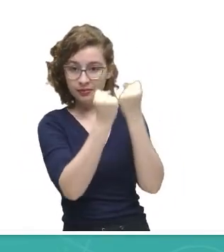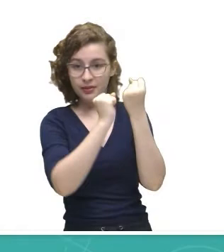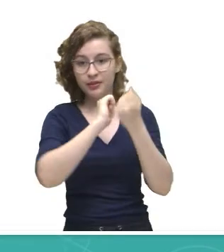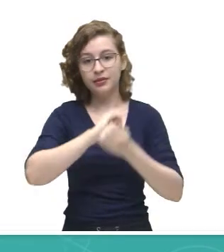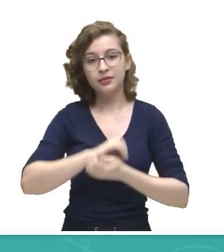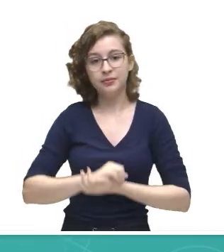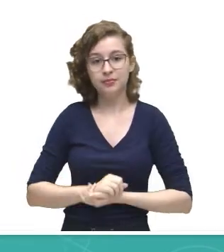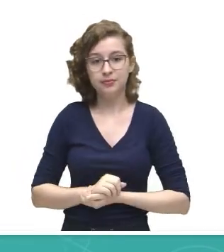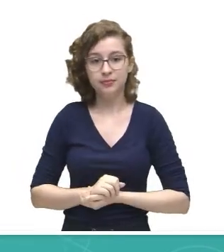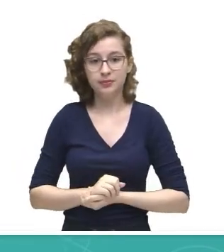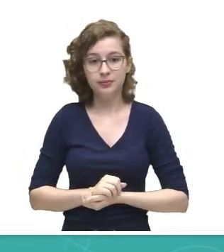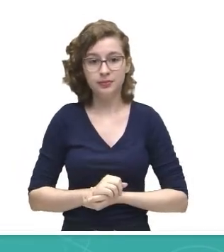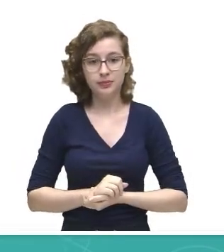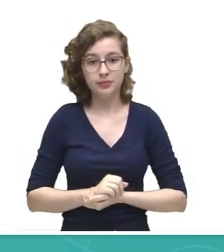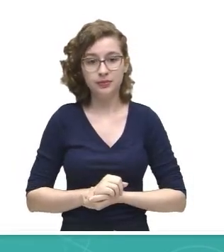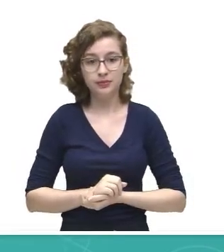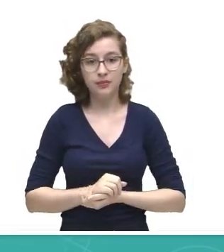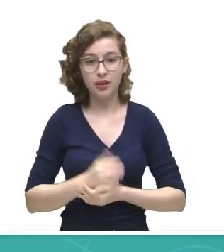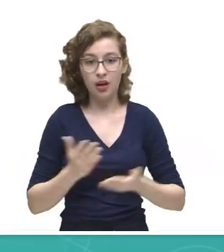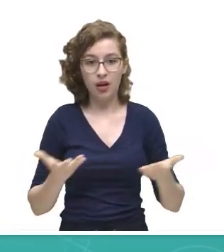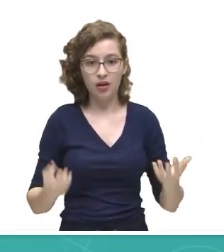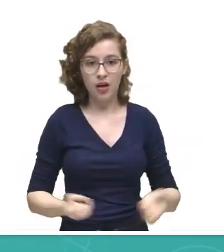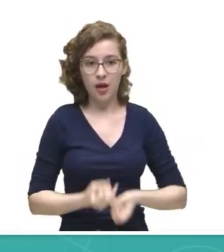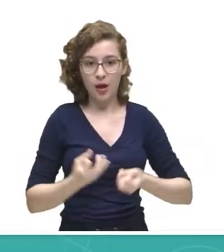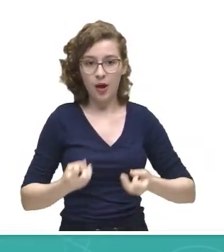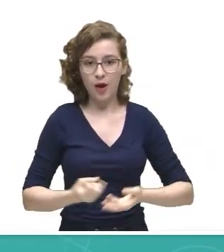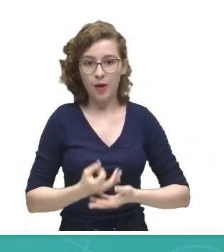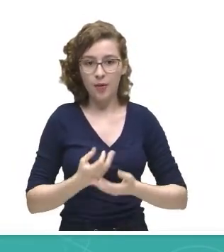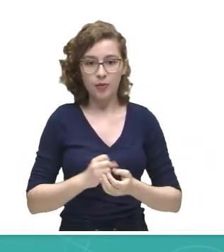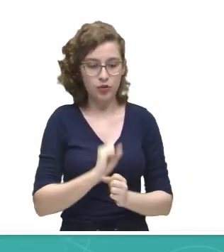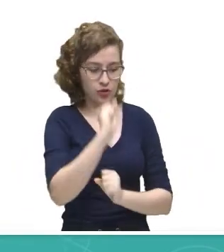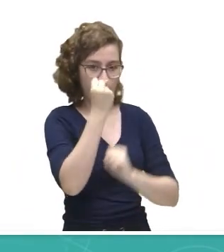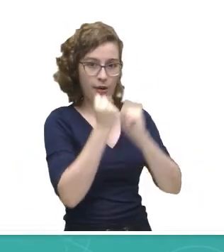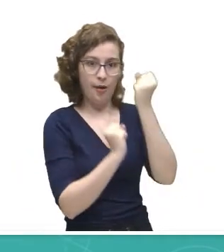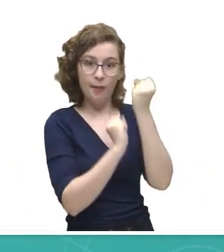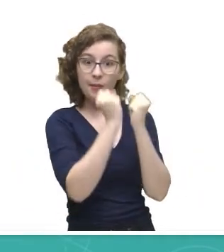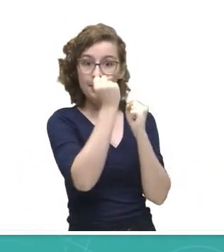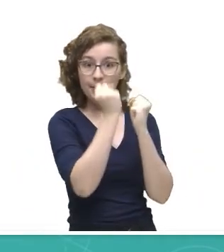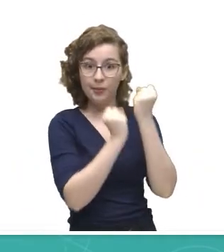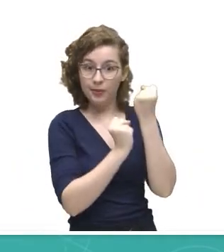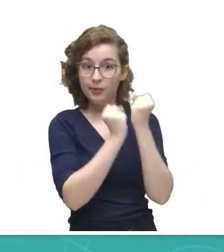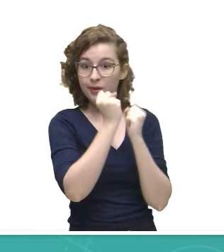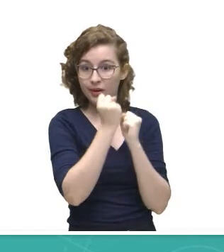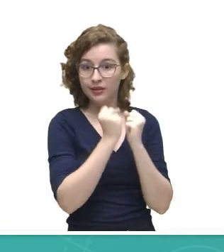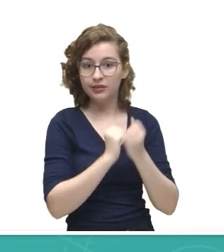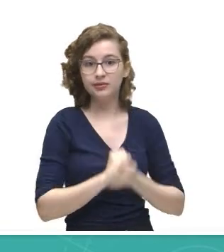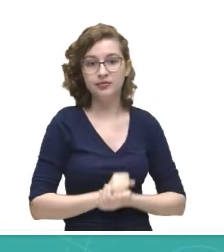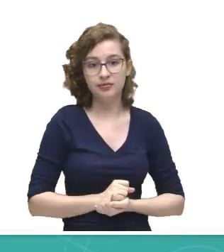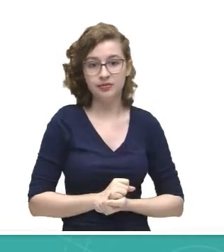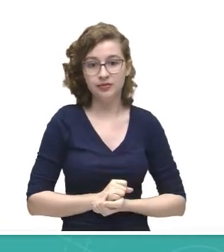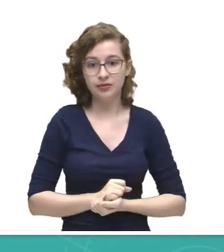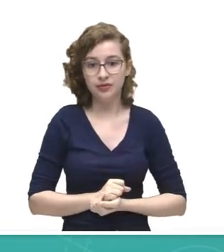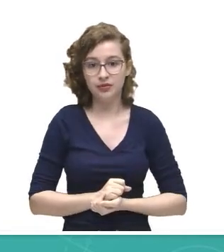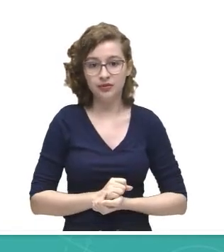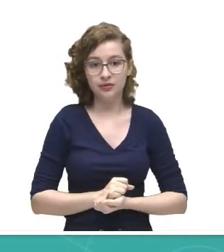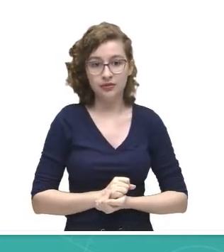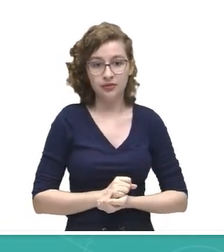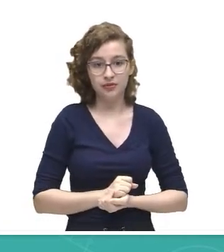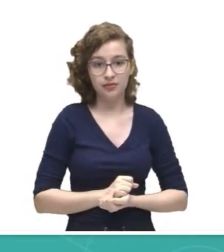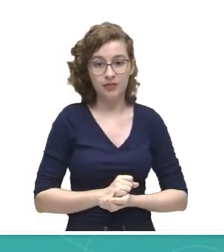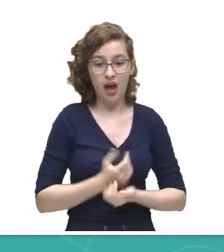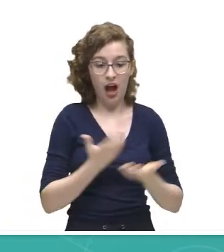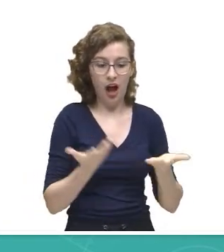das máquinas, a produção passou a ser agora realizada por elas. Quem?